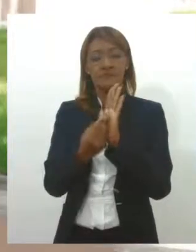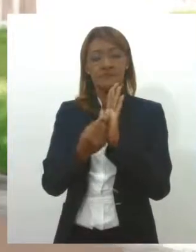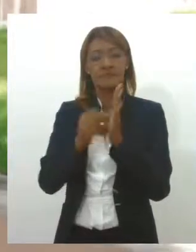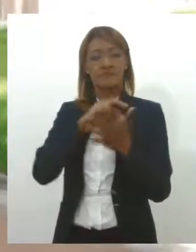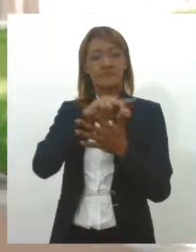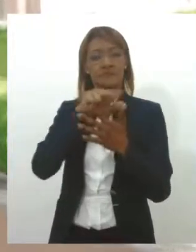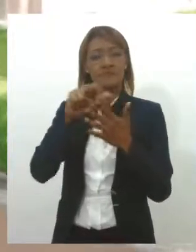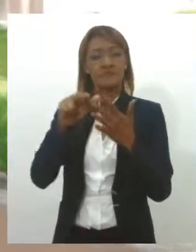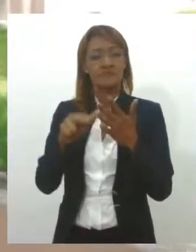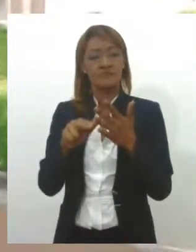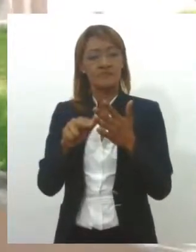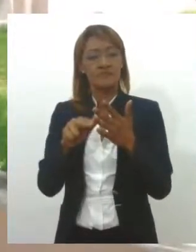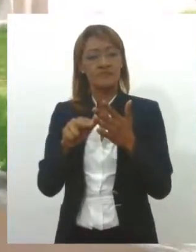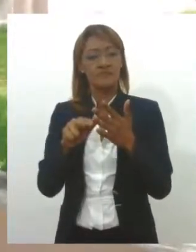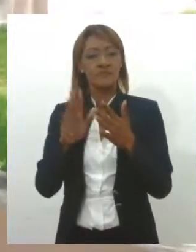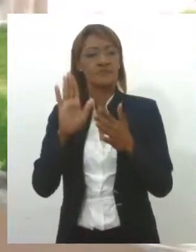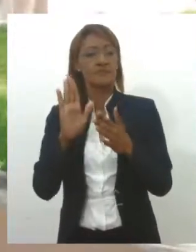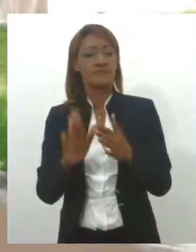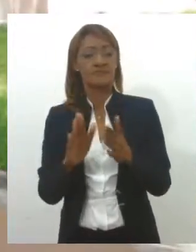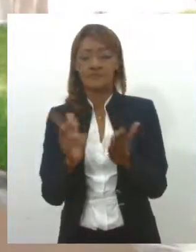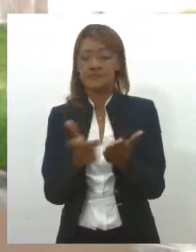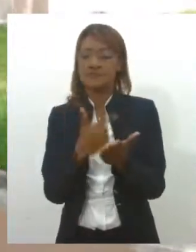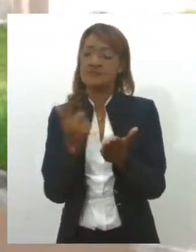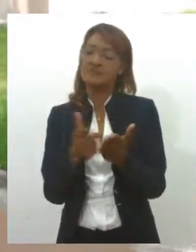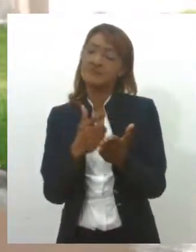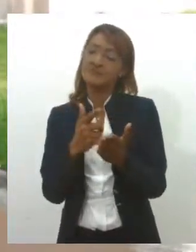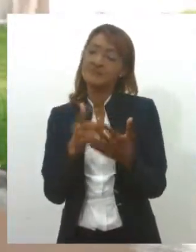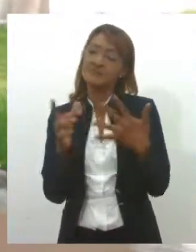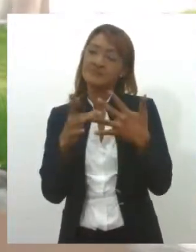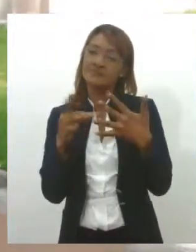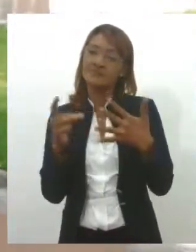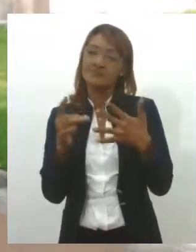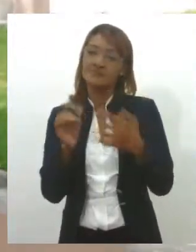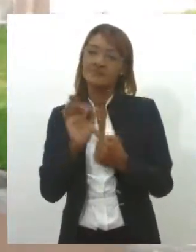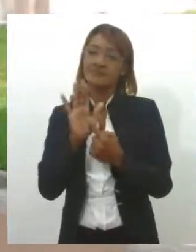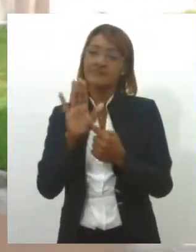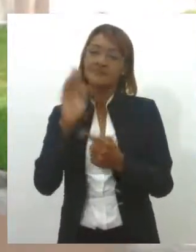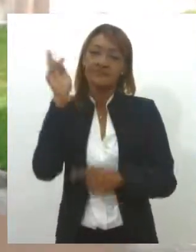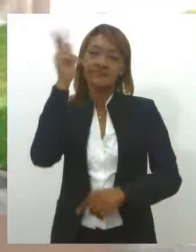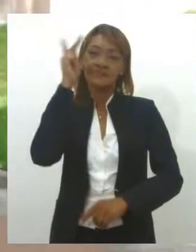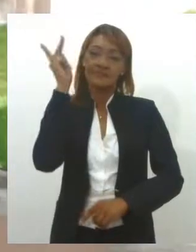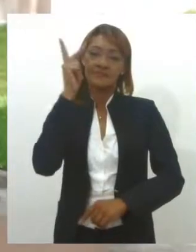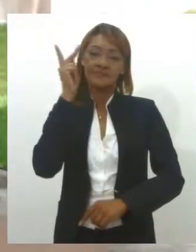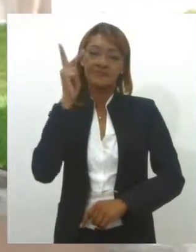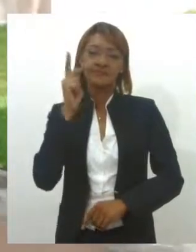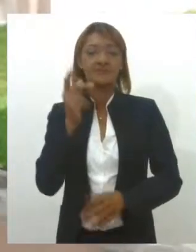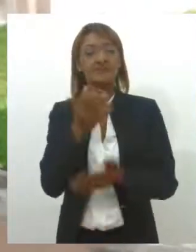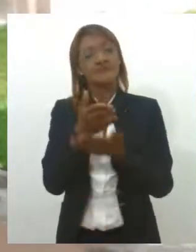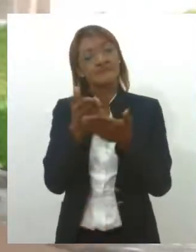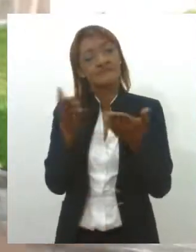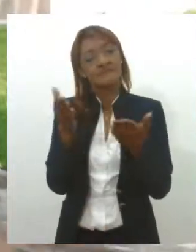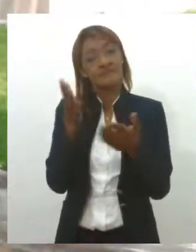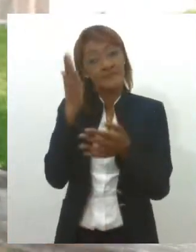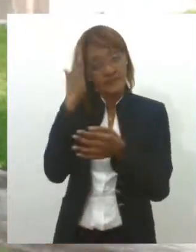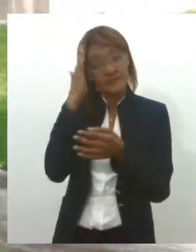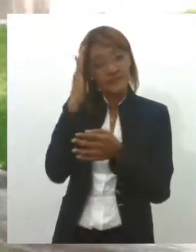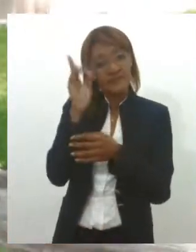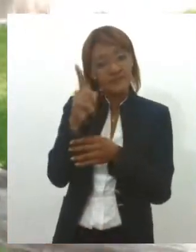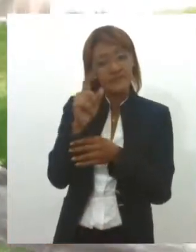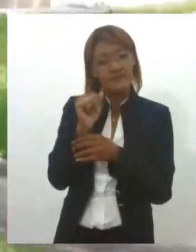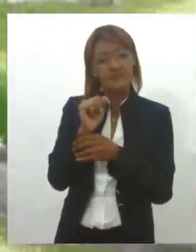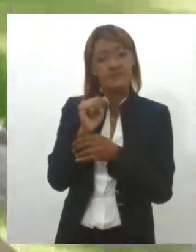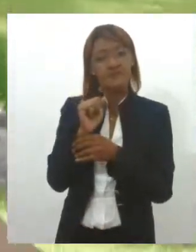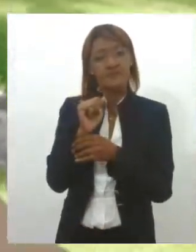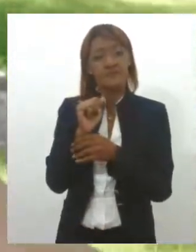apostolados e obviamente o livro vai trazer toda essa história é sobre Aqui vocês têm uma ideia o